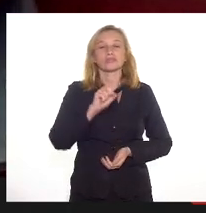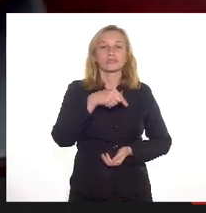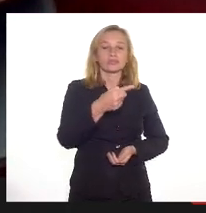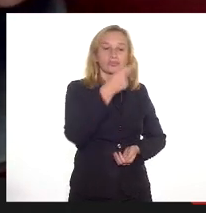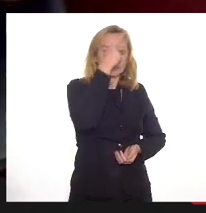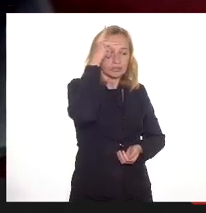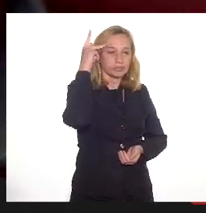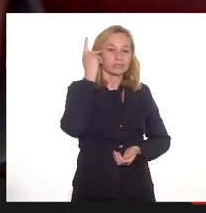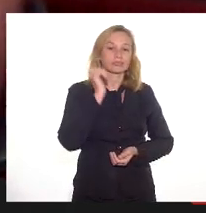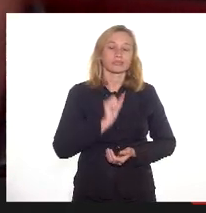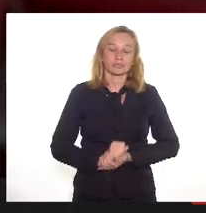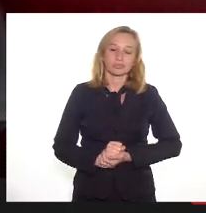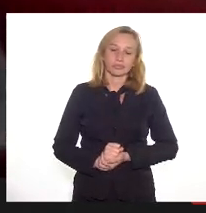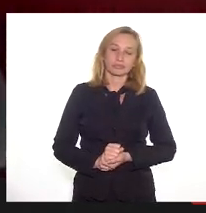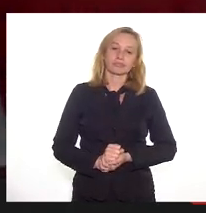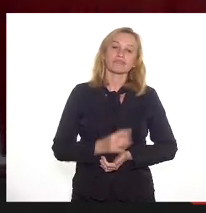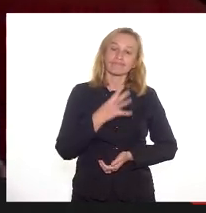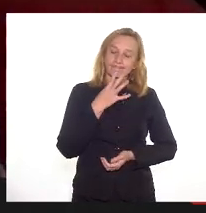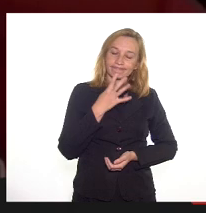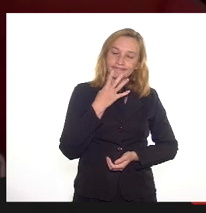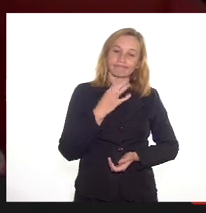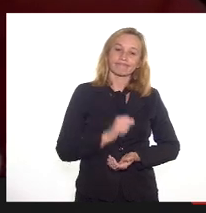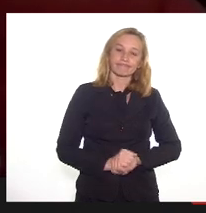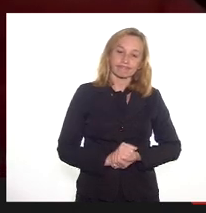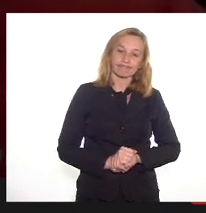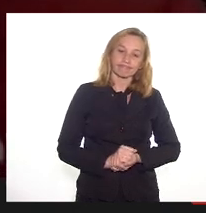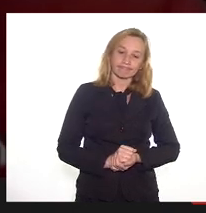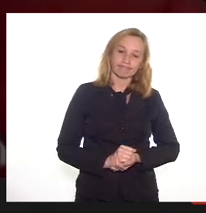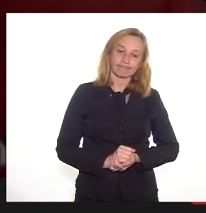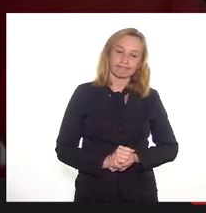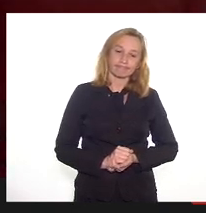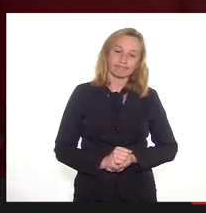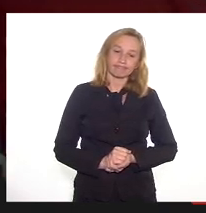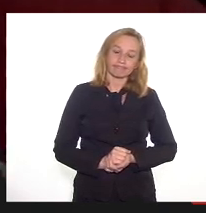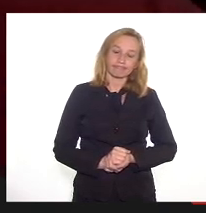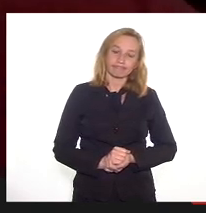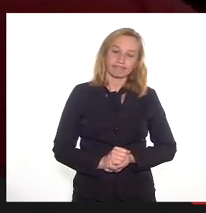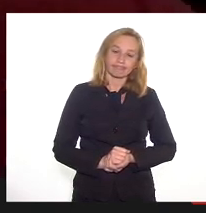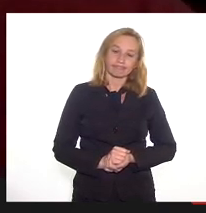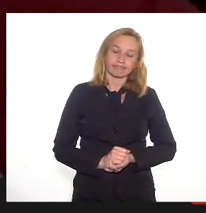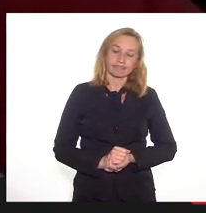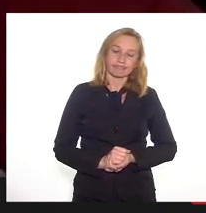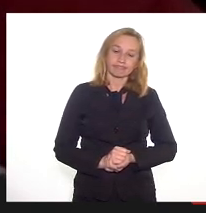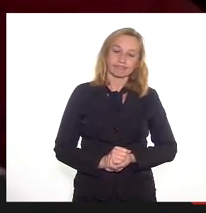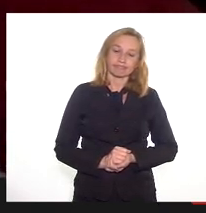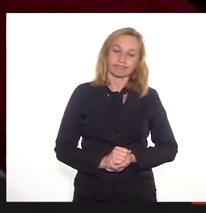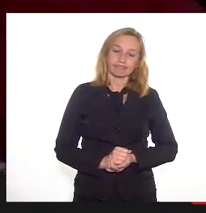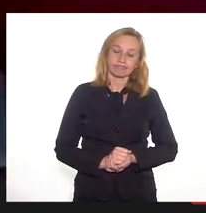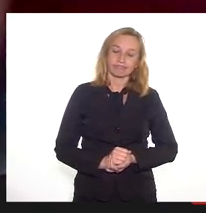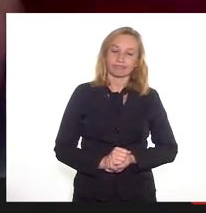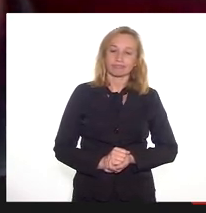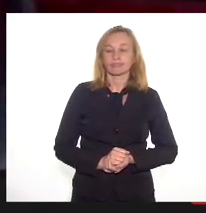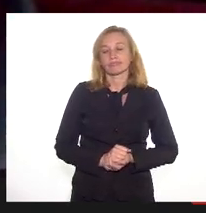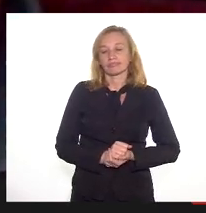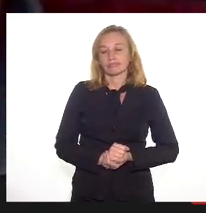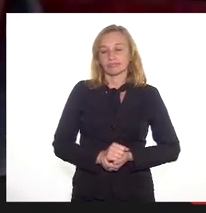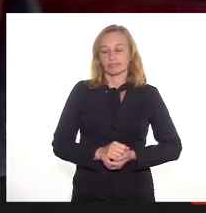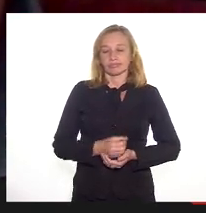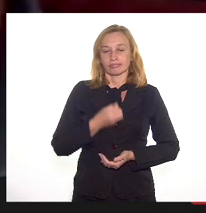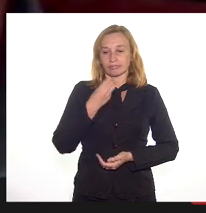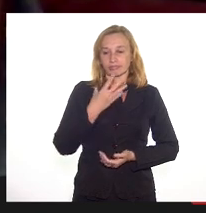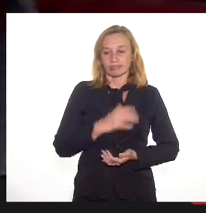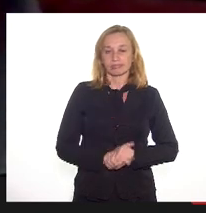que detêm conhecimento, né, mas não detêm totalmente a verdade. Como eu digo, a verdade ela é